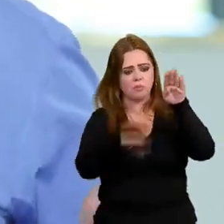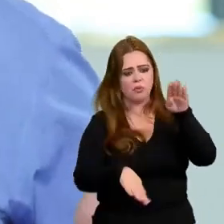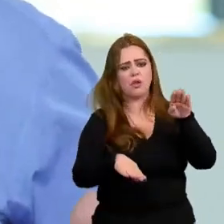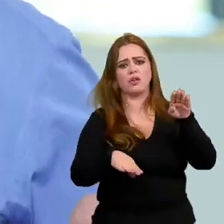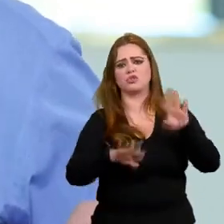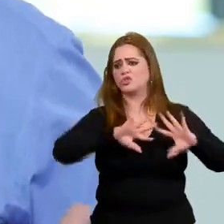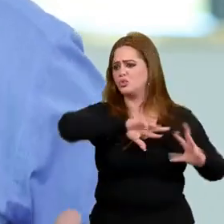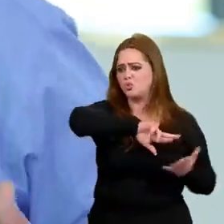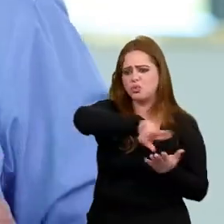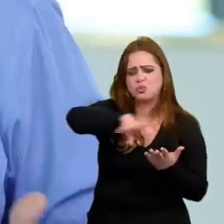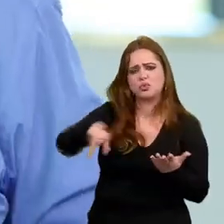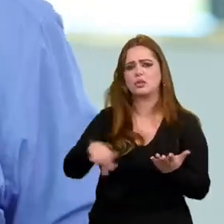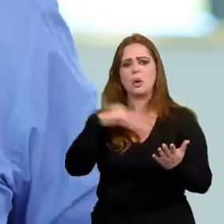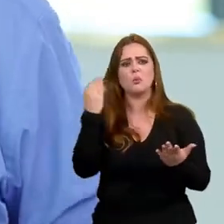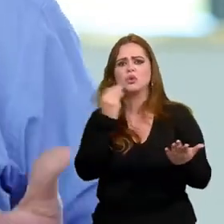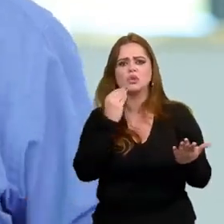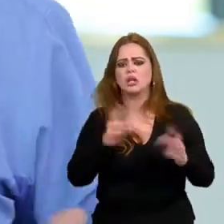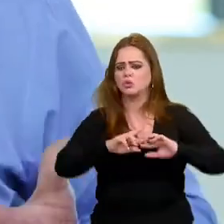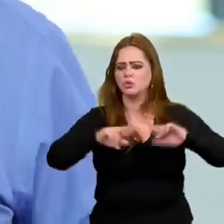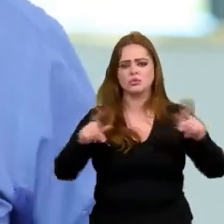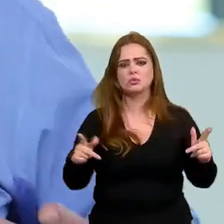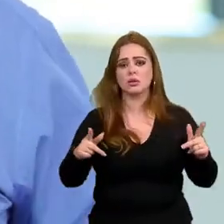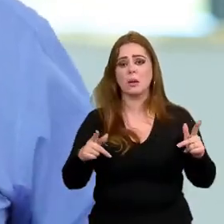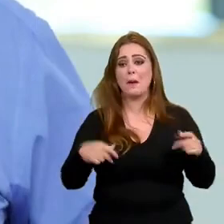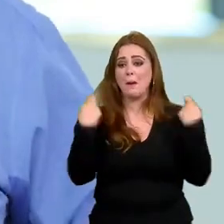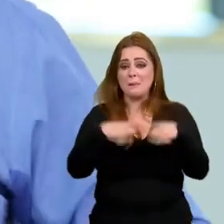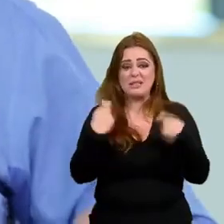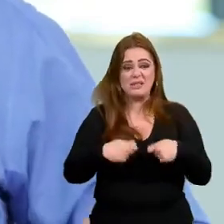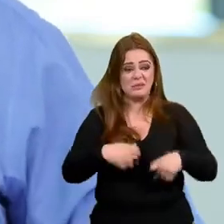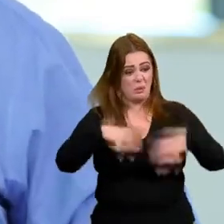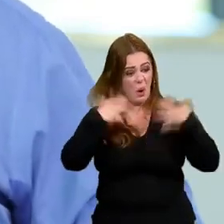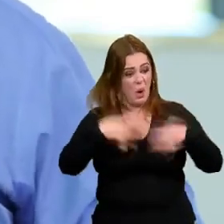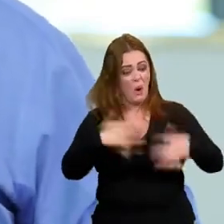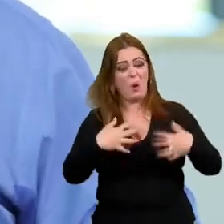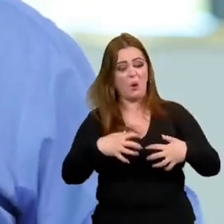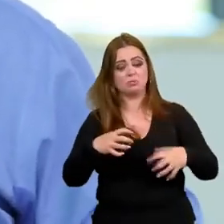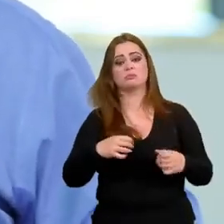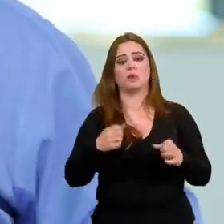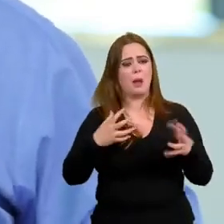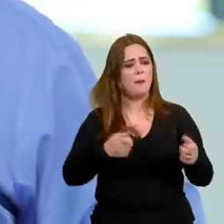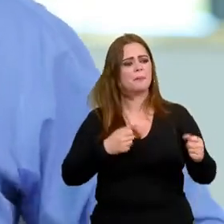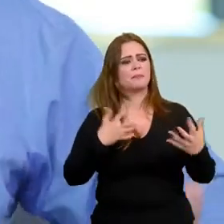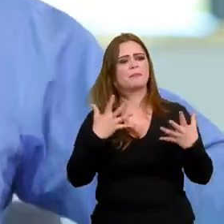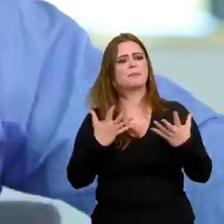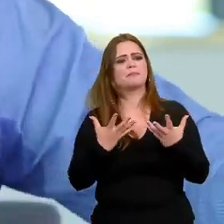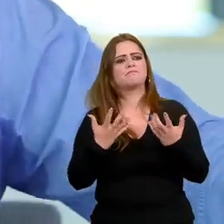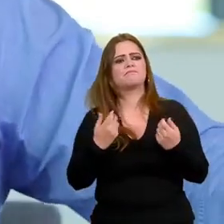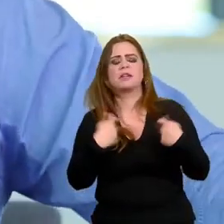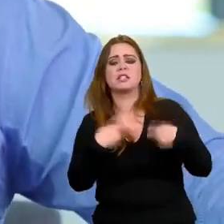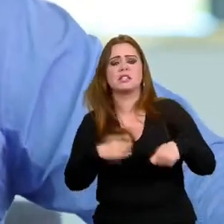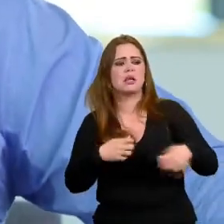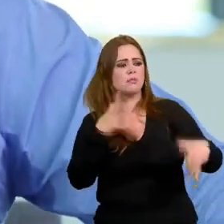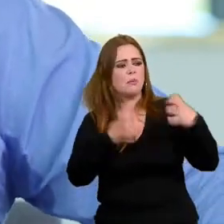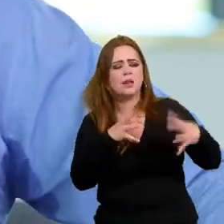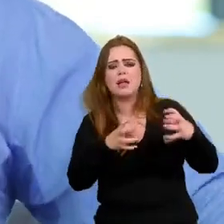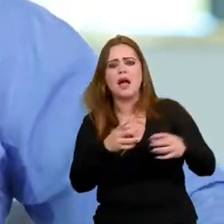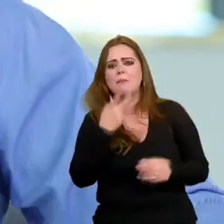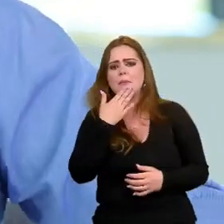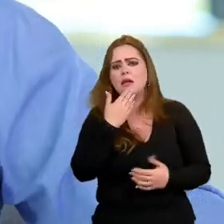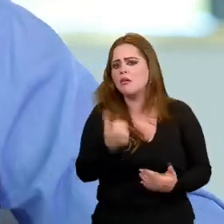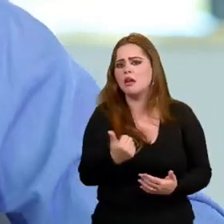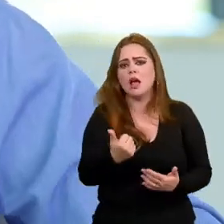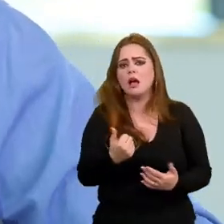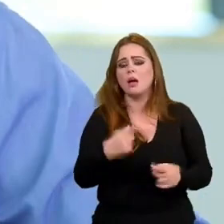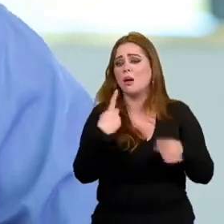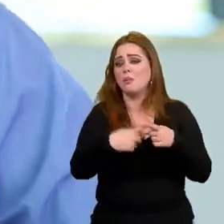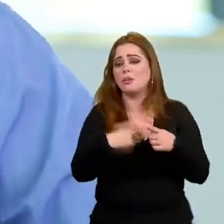oportunidade. Ah, nós temos que ser indignados, todo mundo tem direito. É coisa de quem? É coisa da nossa Constituição. Pega